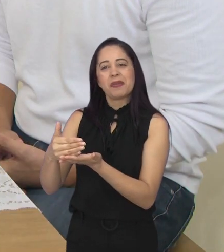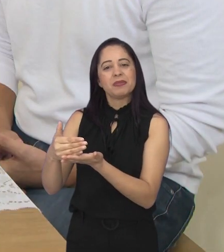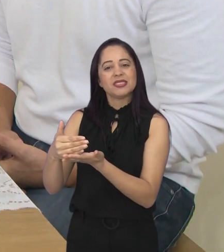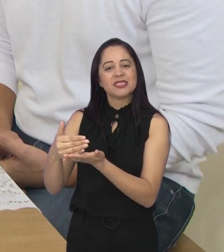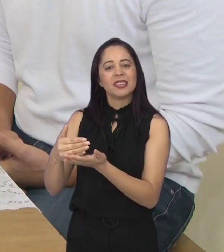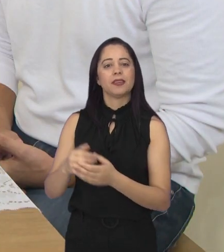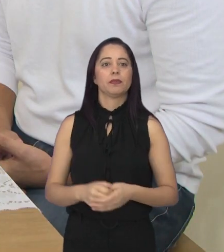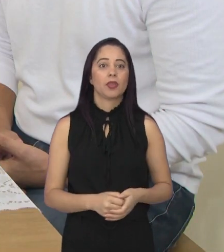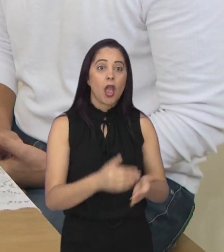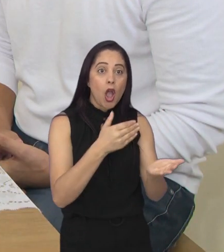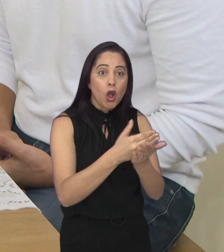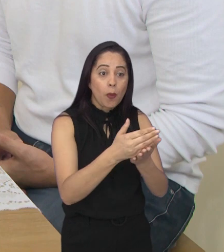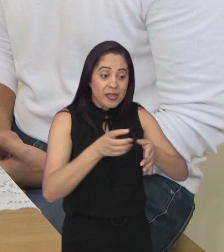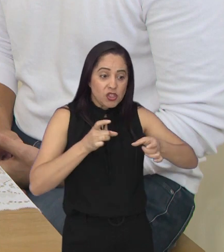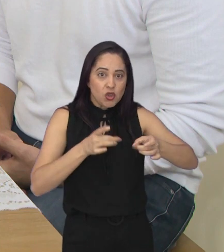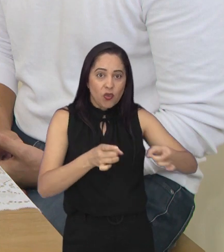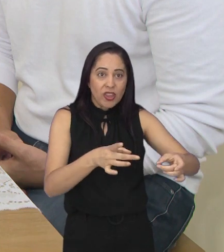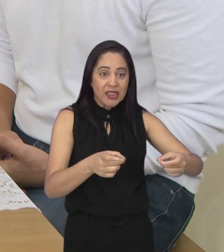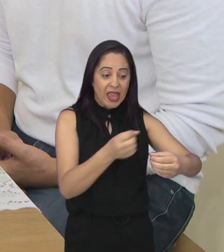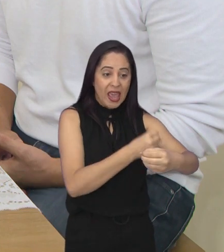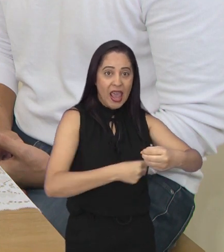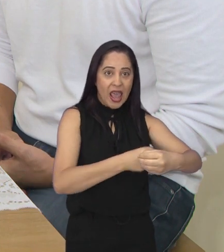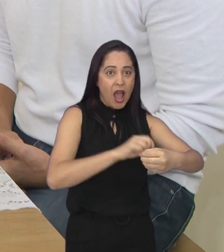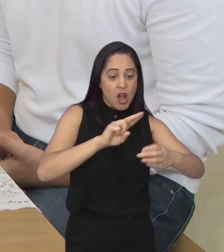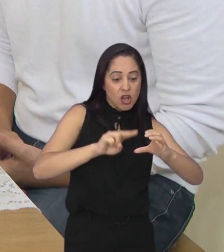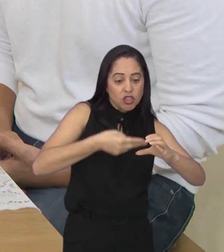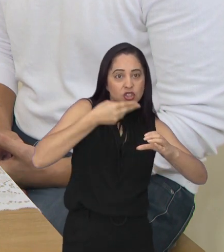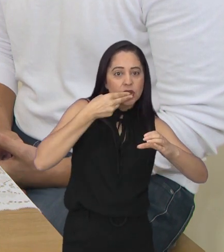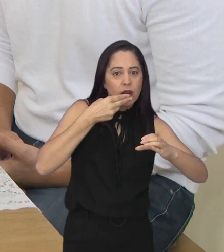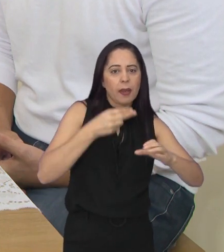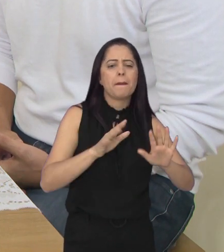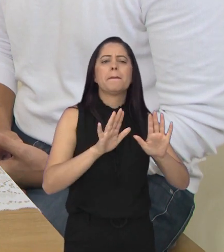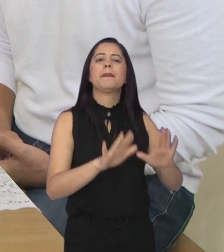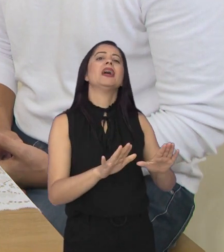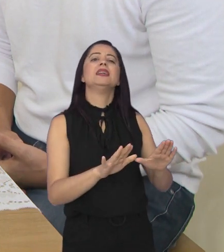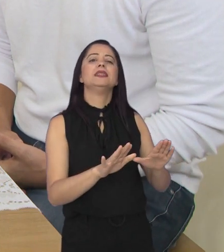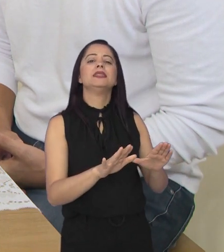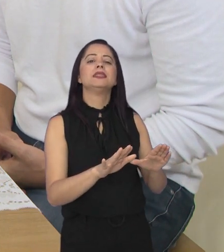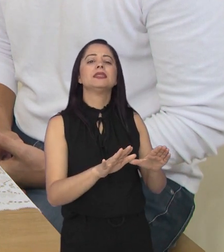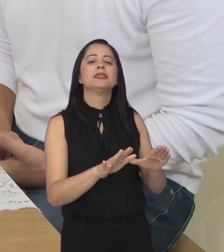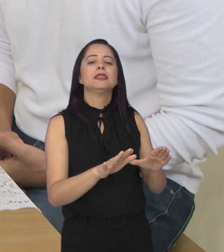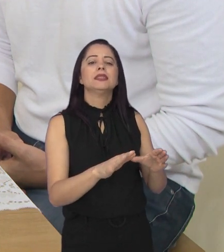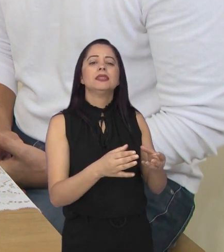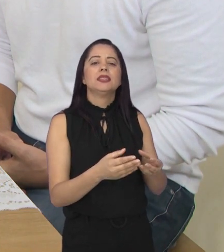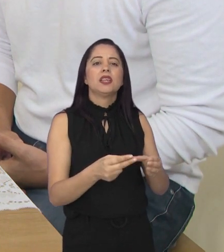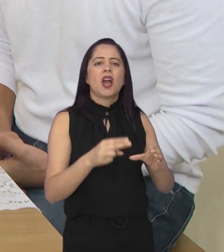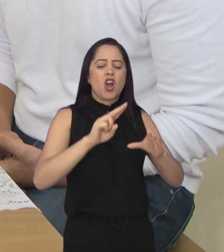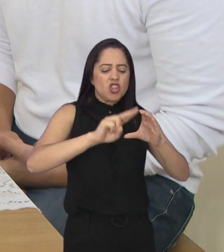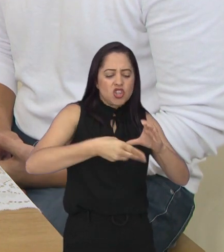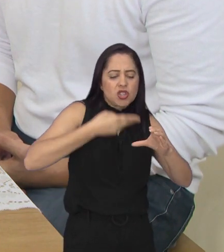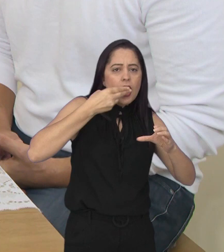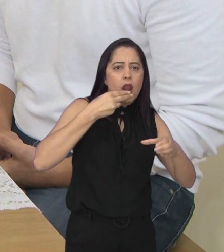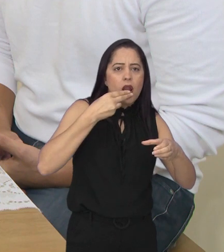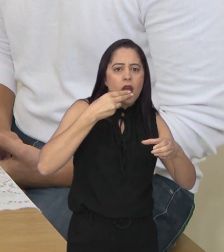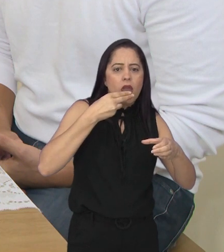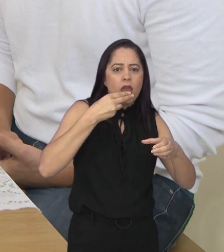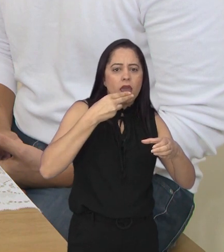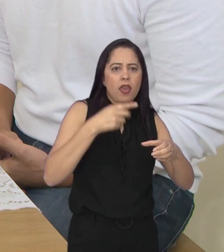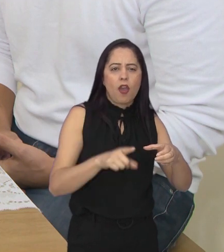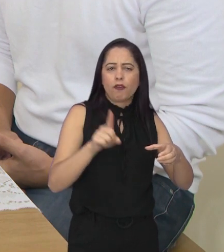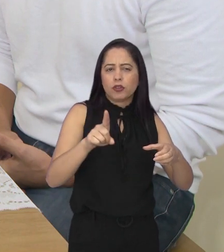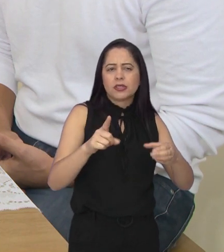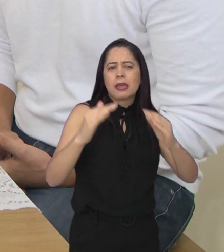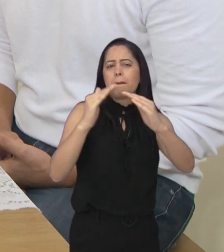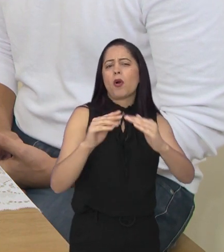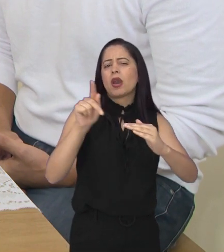começou. Começou a empreender no ramo da geleia. Mas, Grazi, como que foi isso para você? Geleia, uma pessoa